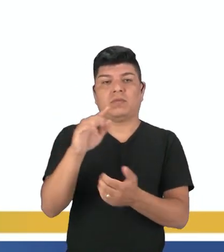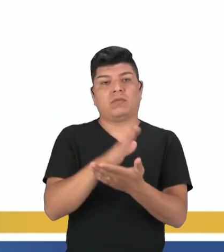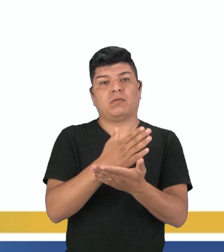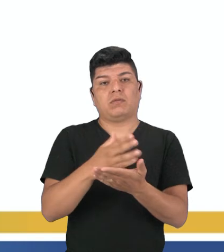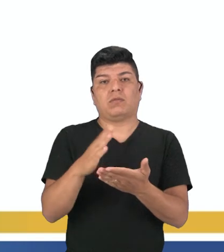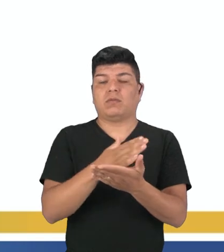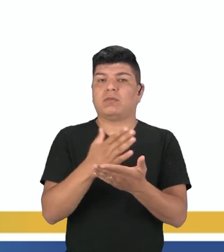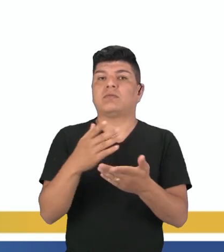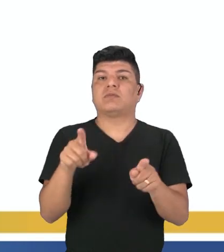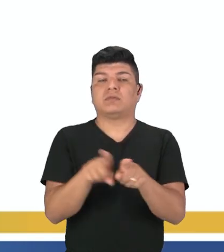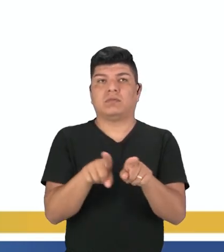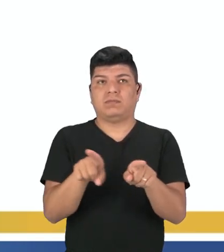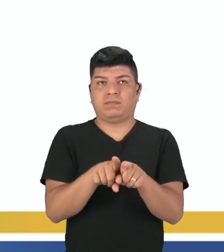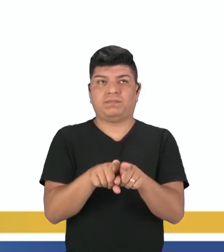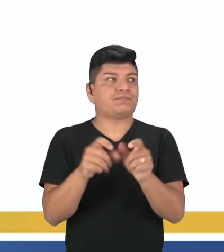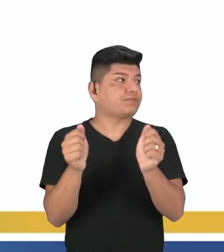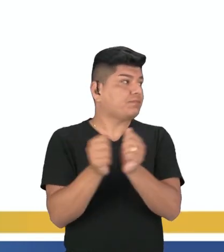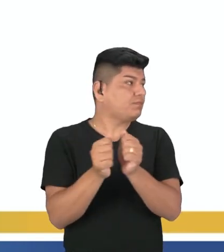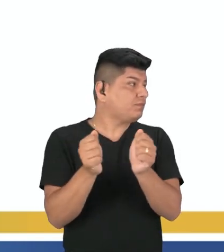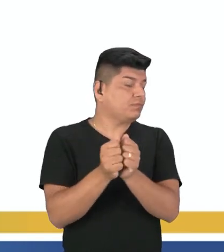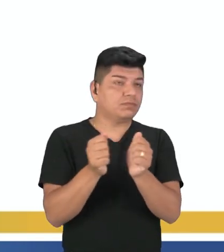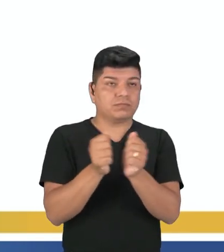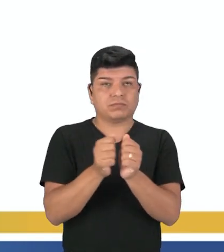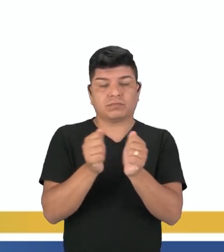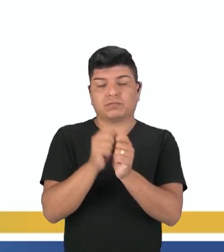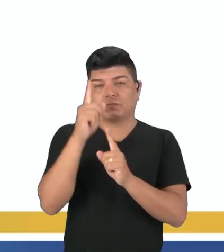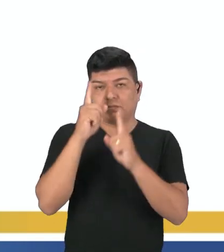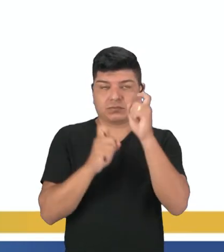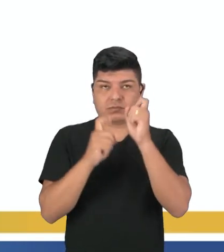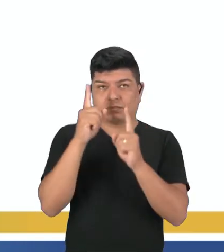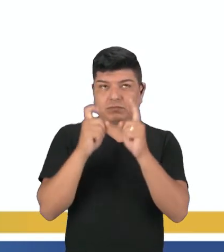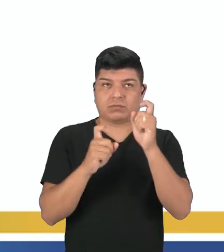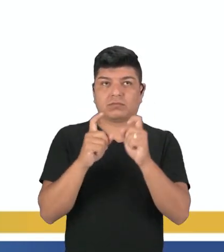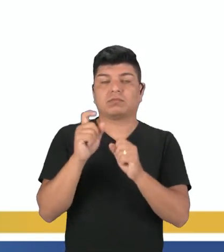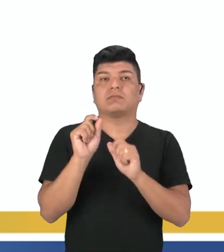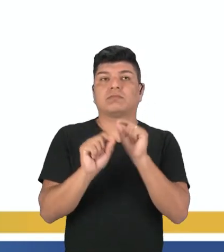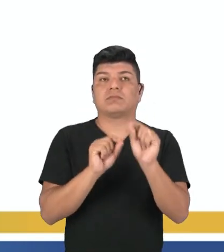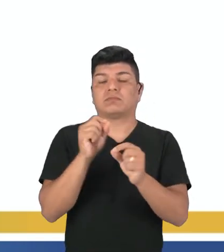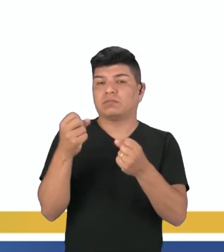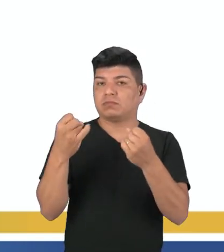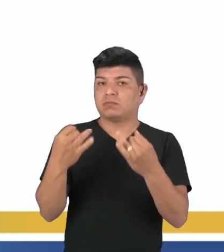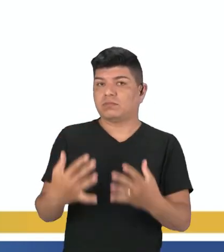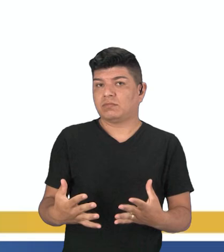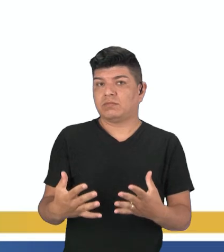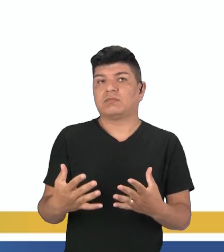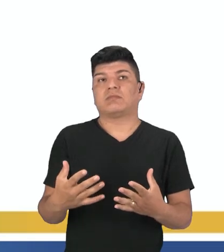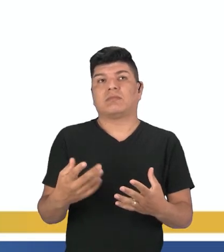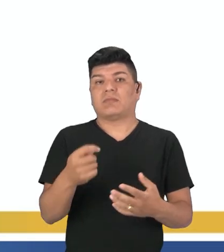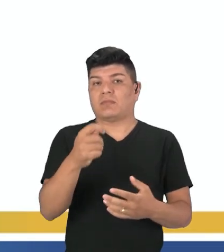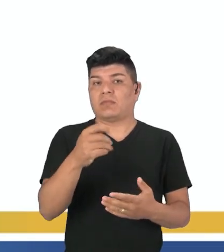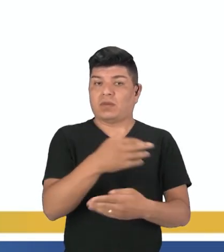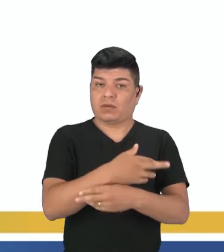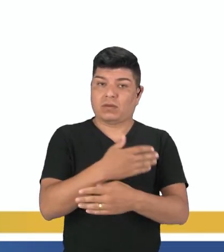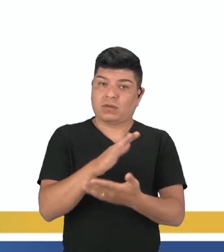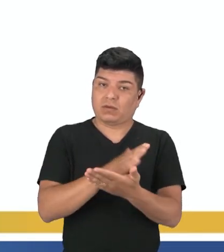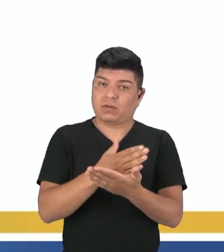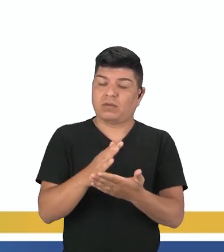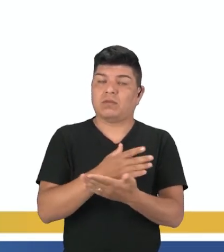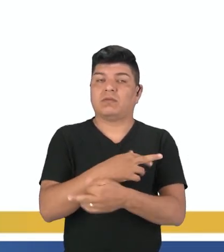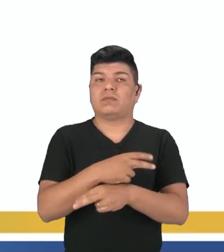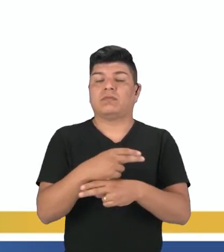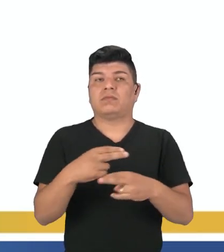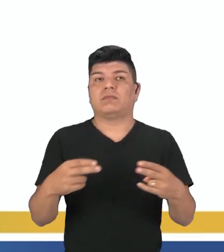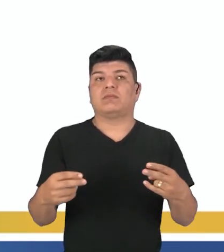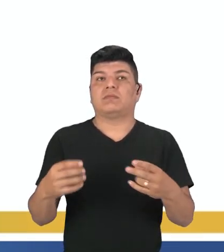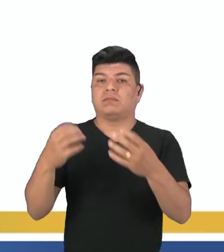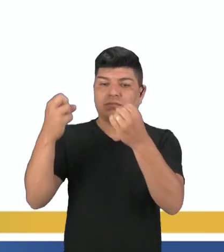algumas partículas. Essas junções vão dar expressões e essas expressões vão querer falar alguma coisa, né? E aí, quando a gente pede